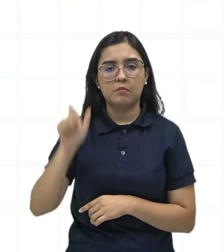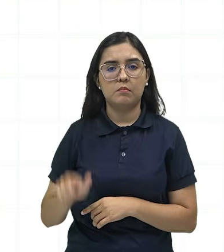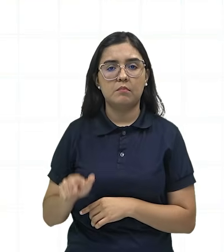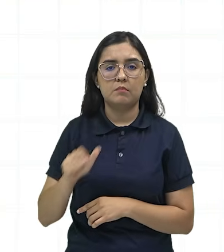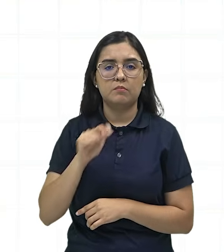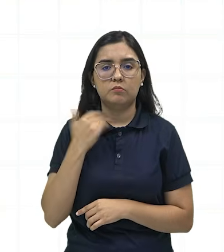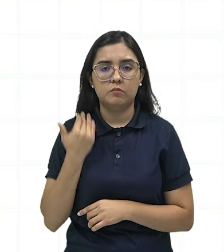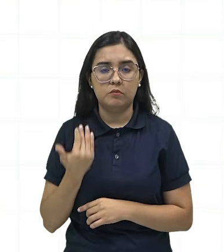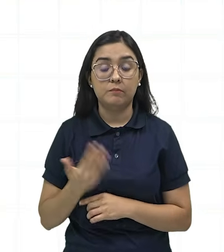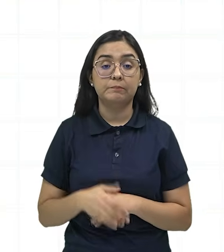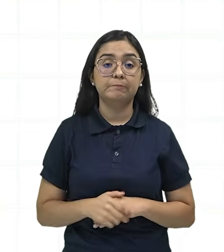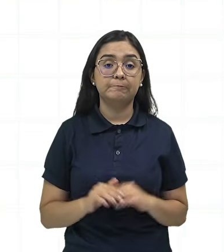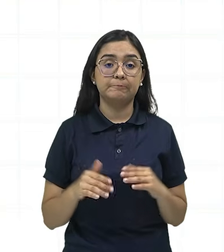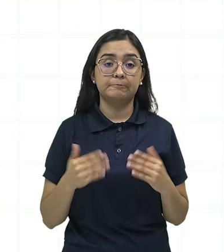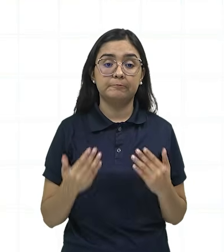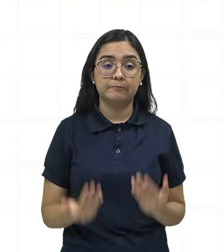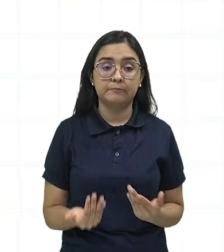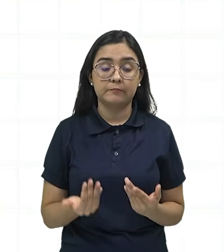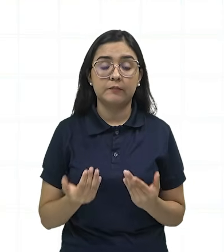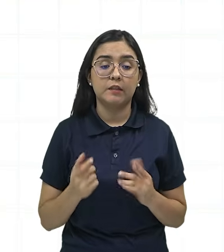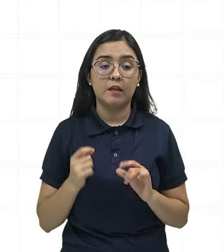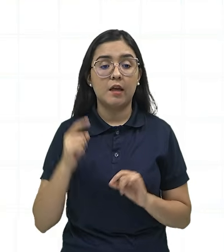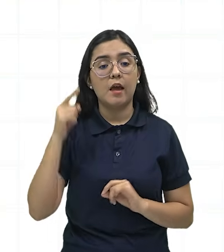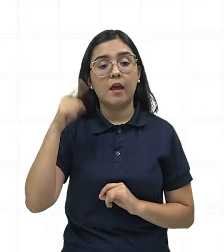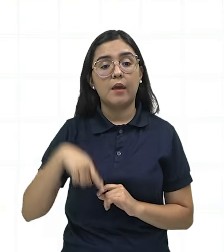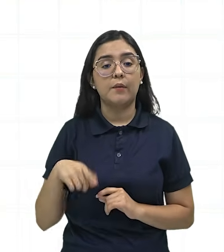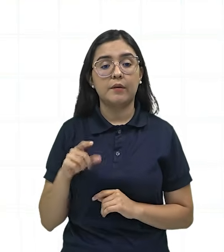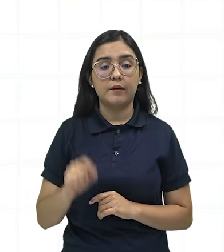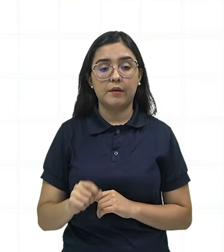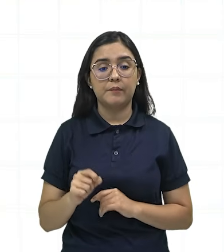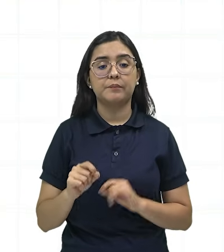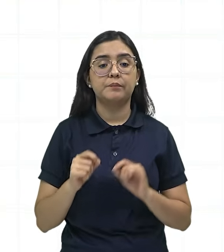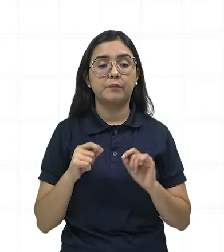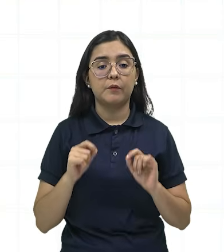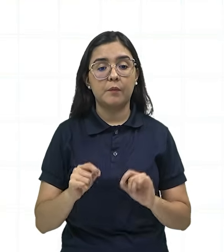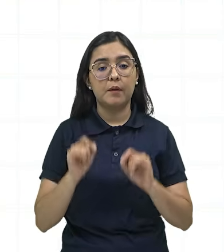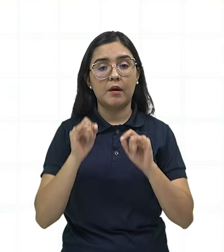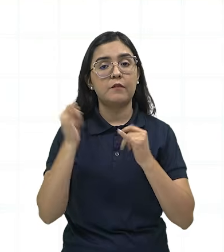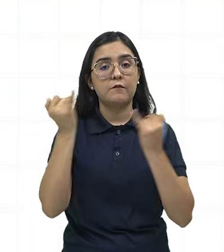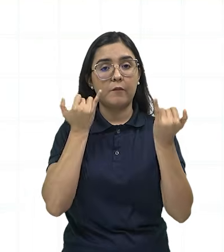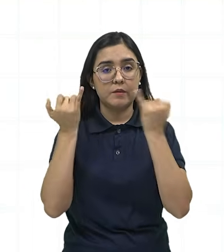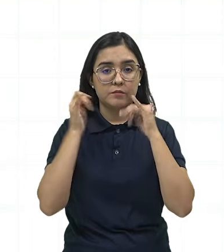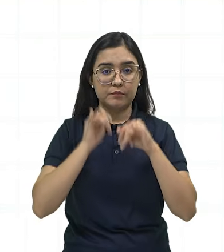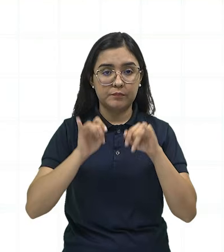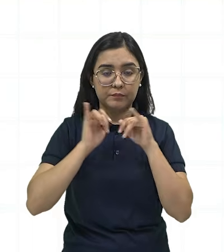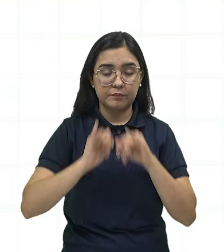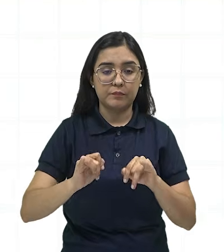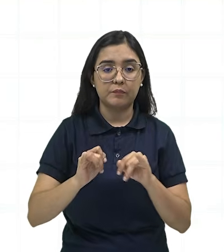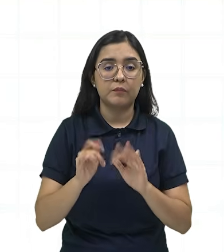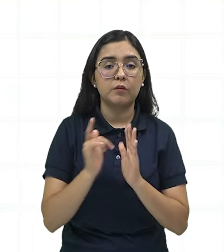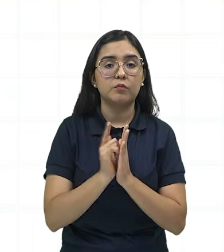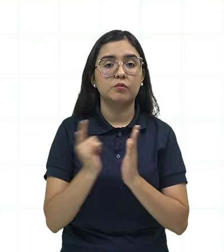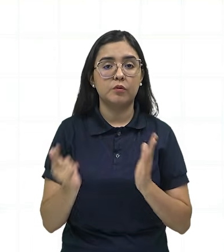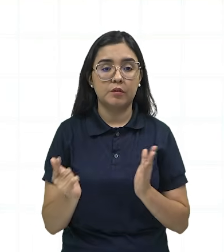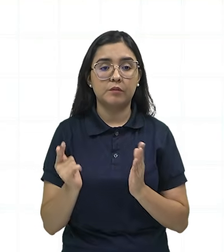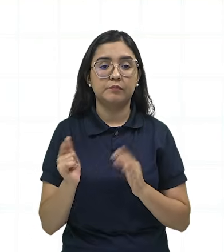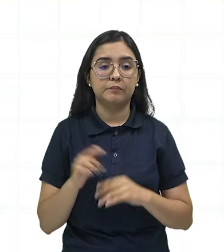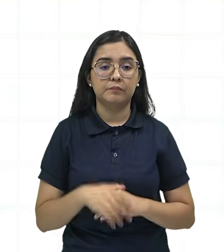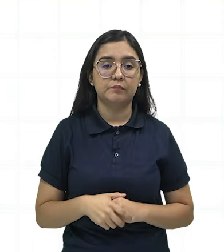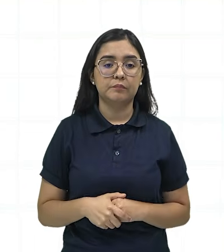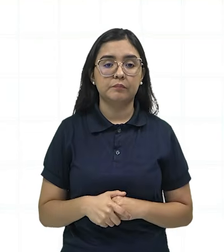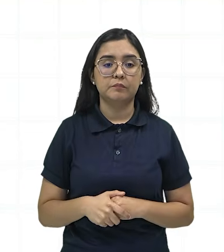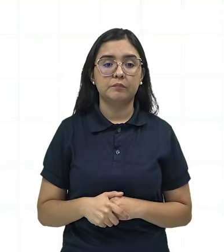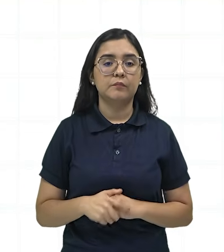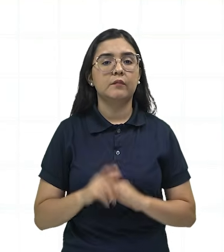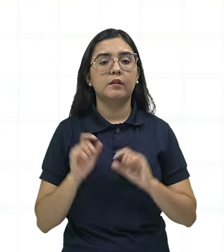assassinada. Então, isso aqui é uma notícia, uma informação que o jornal, aqui no caso o